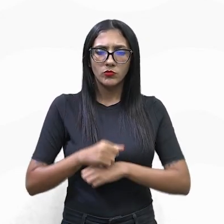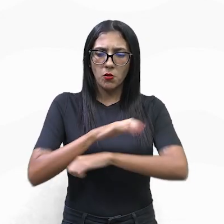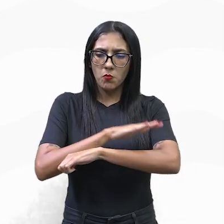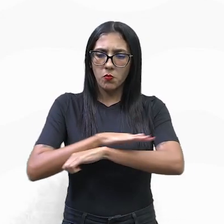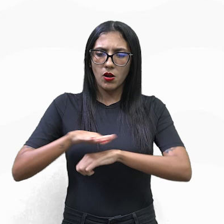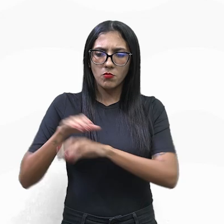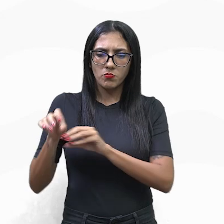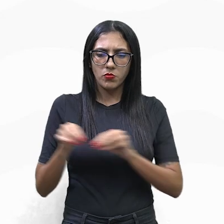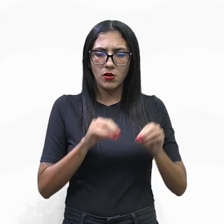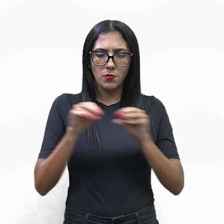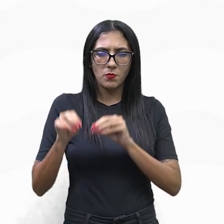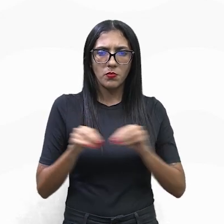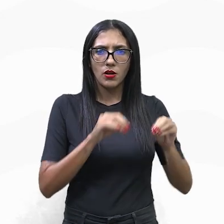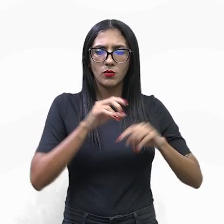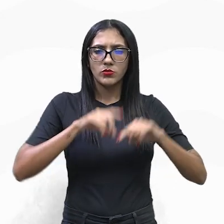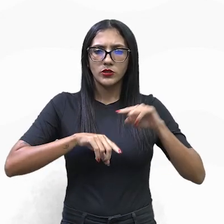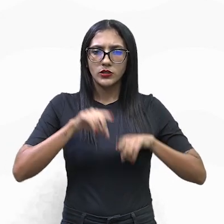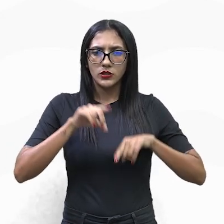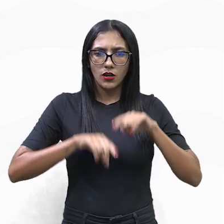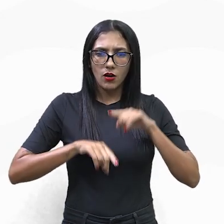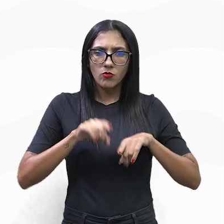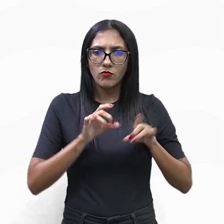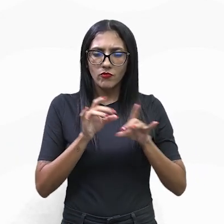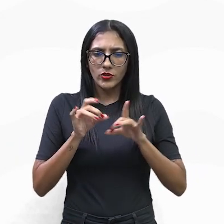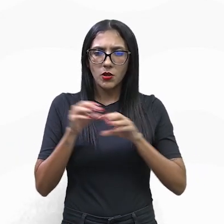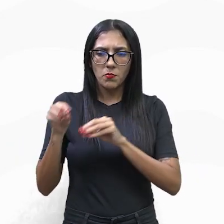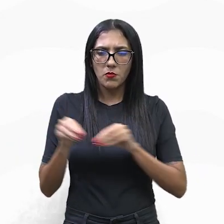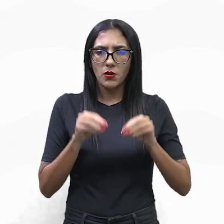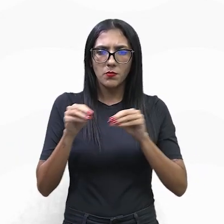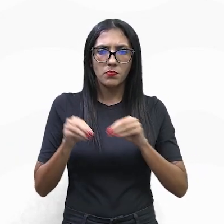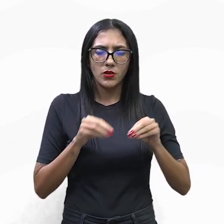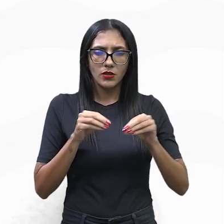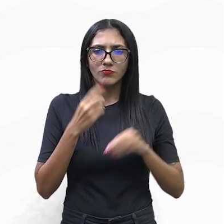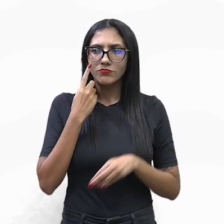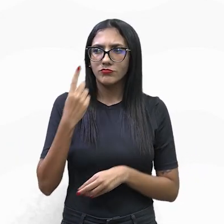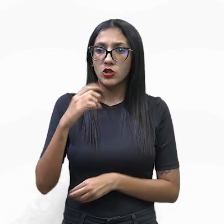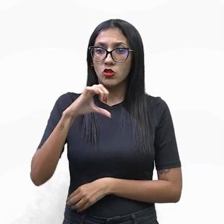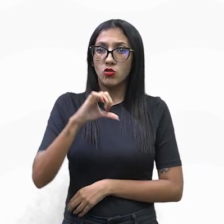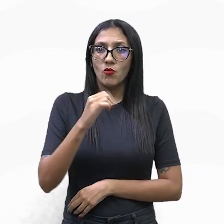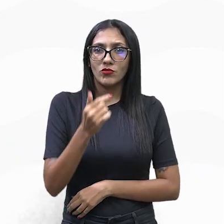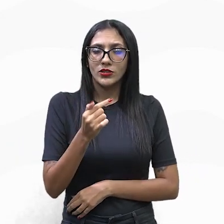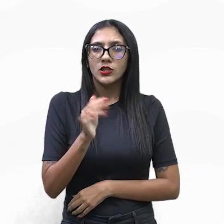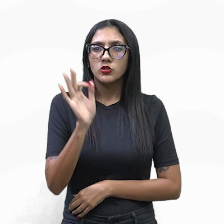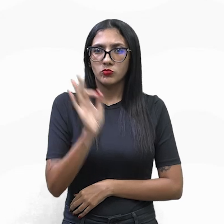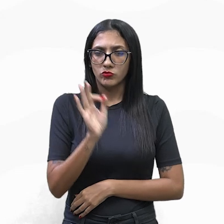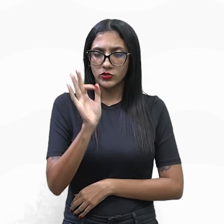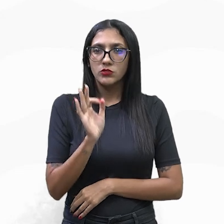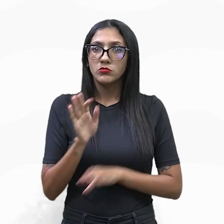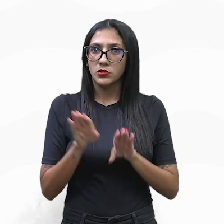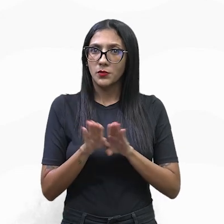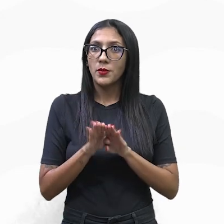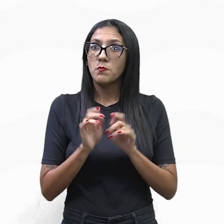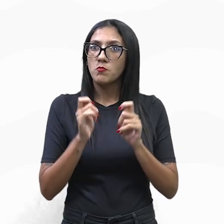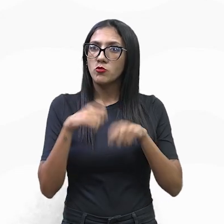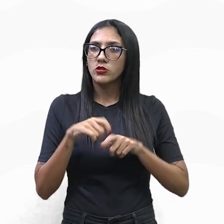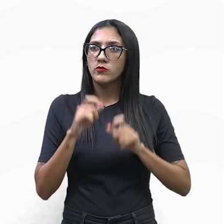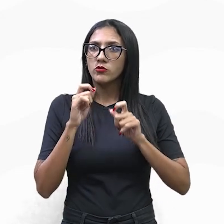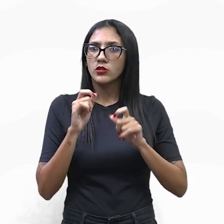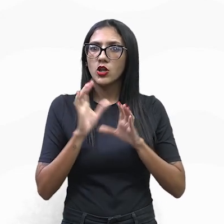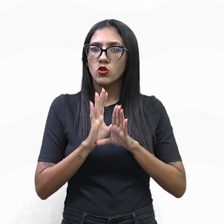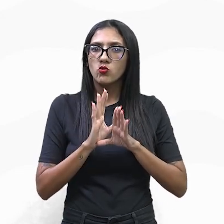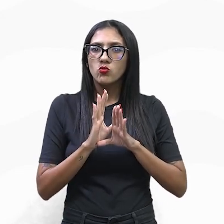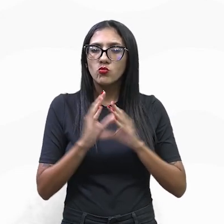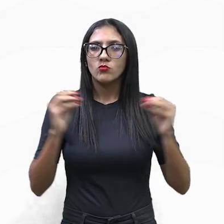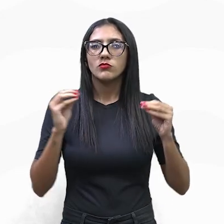é de 97%, pessoal. Nós não estamos dizendo que vai deixar, que é 97% de deixar de existir, tá bom? É 97% a chance